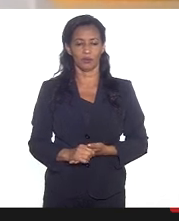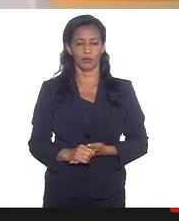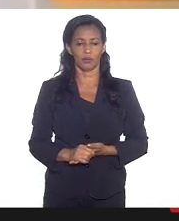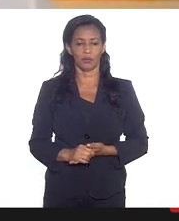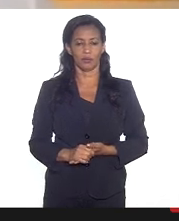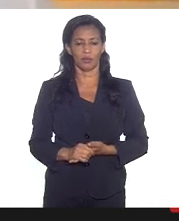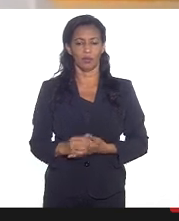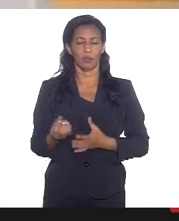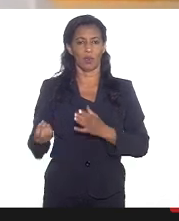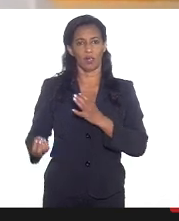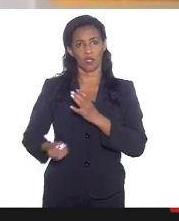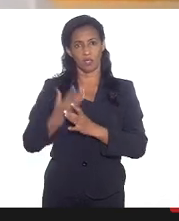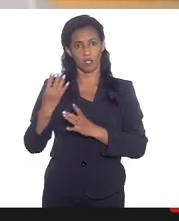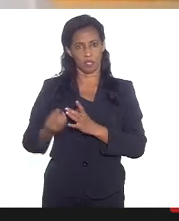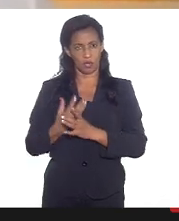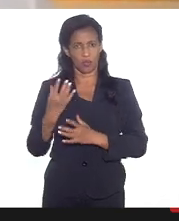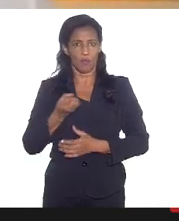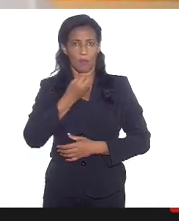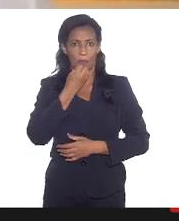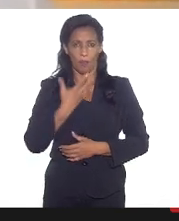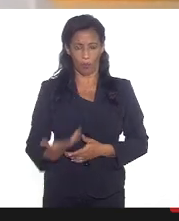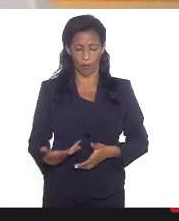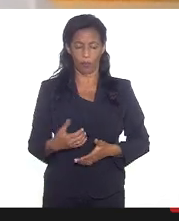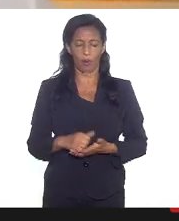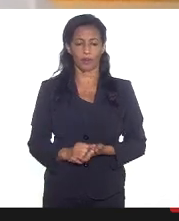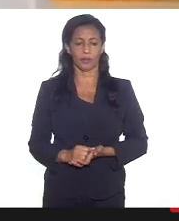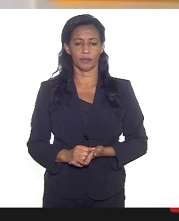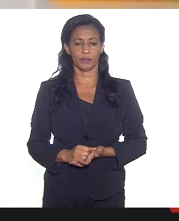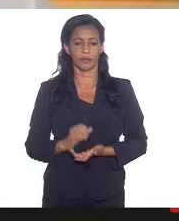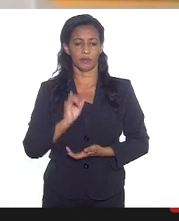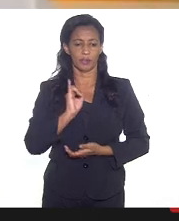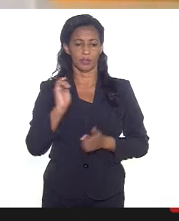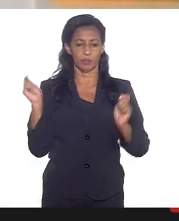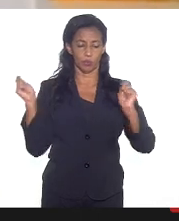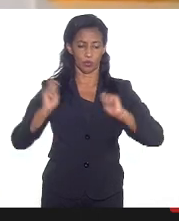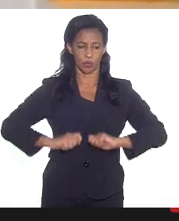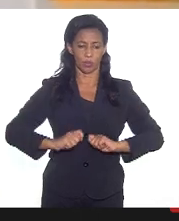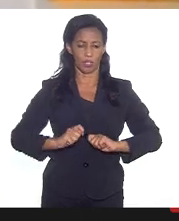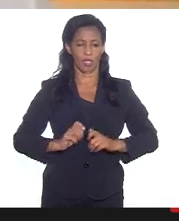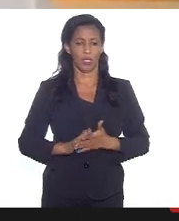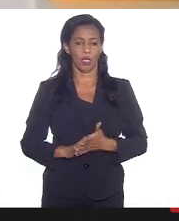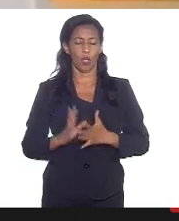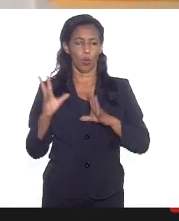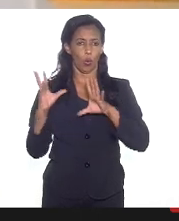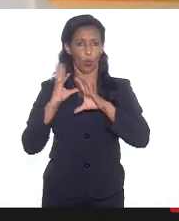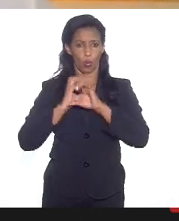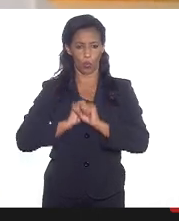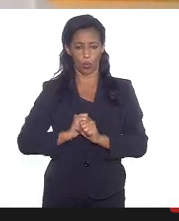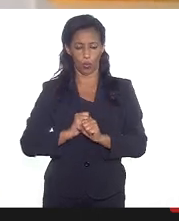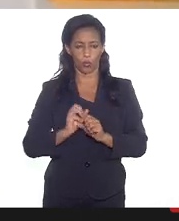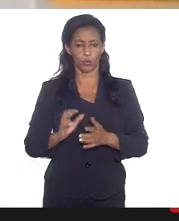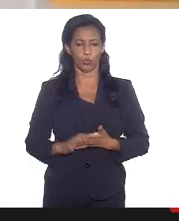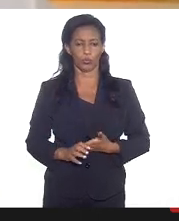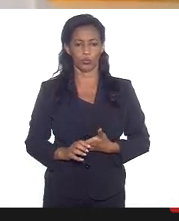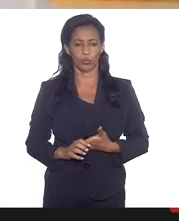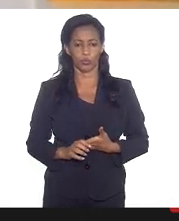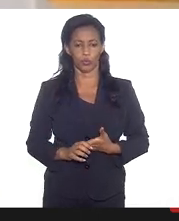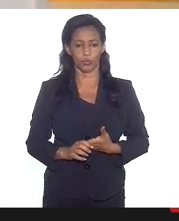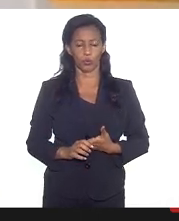uma iniciativa muito boa. E se eu pudesse, senhor deputado, concluir com